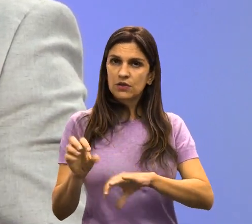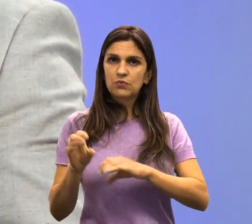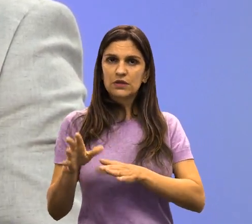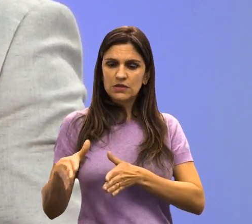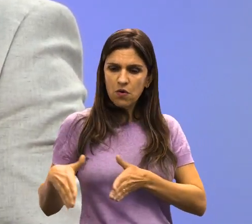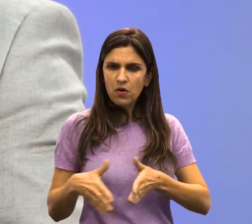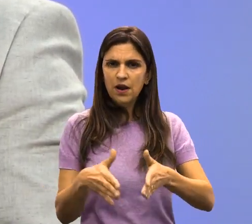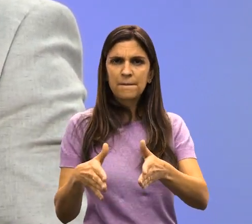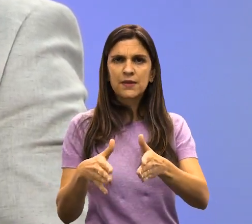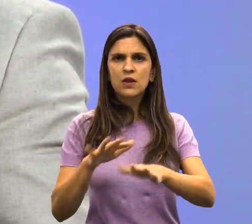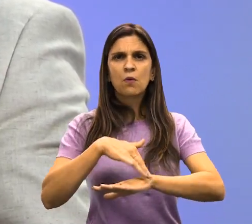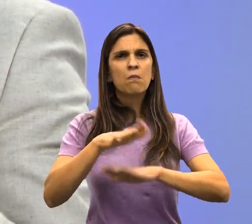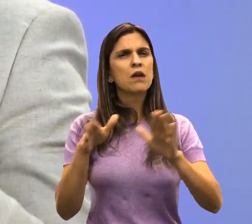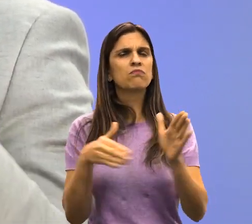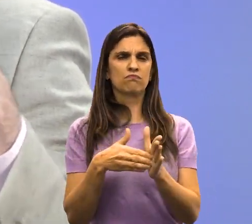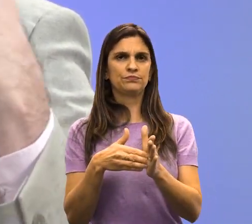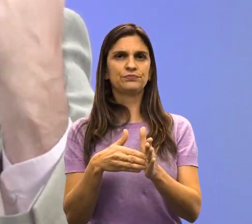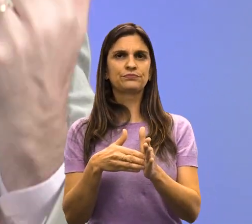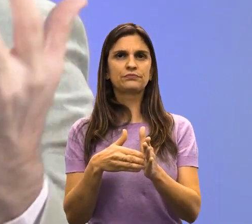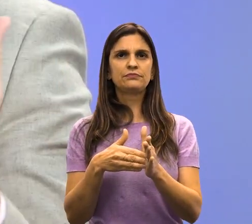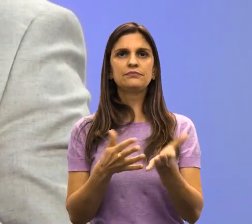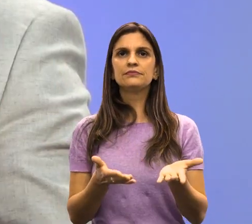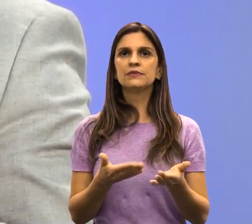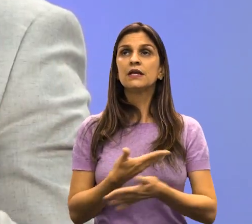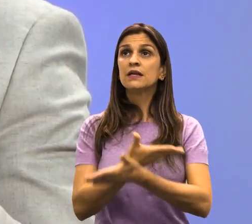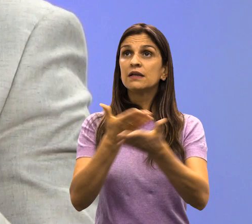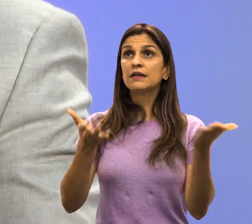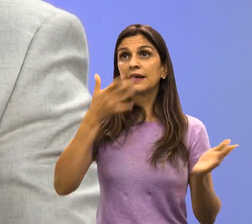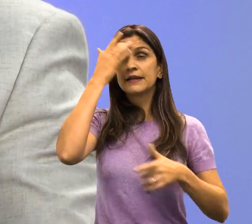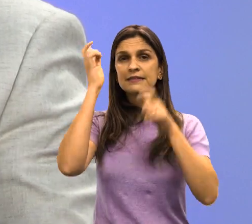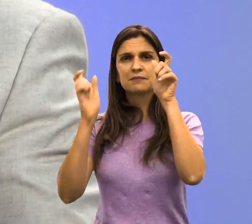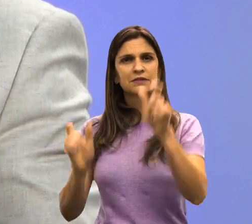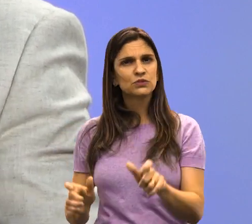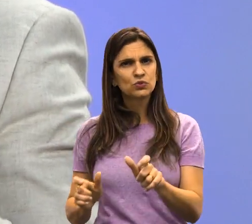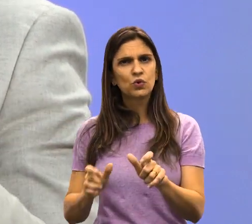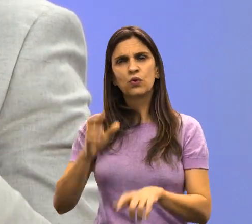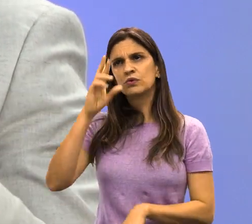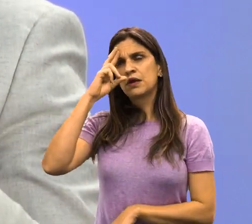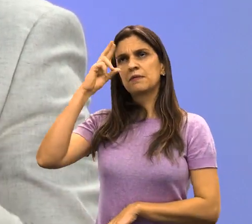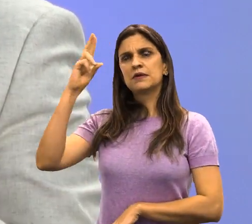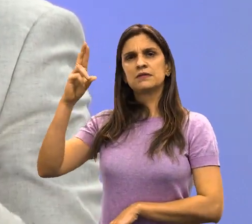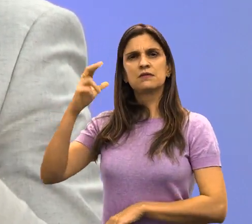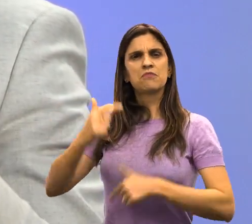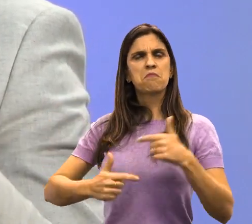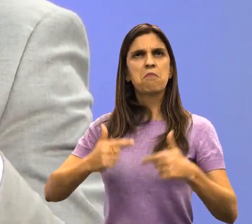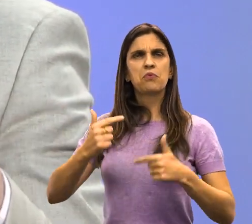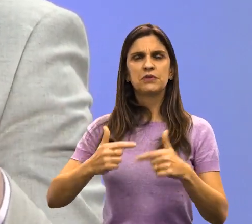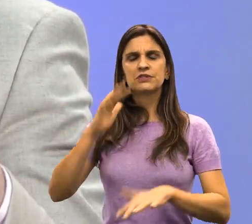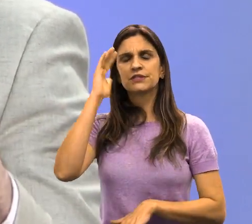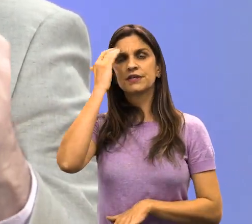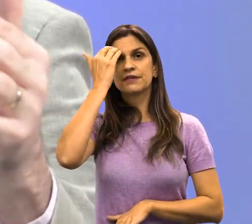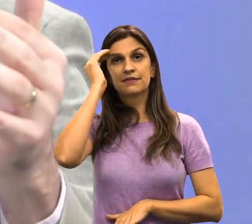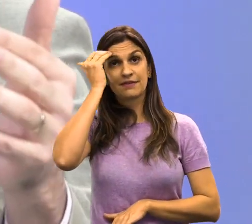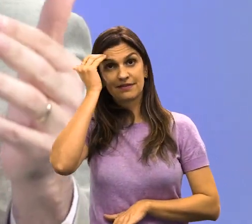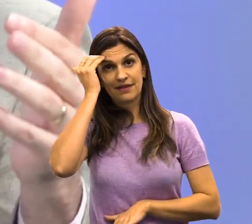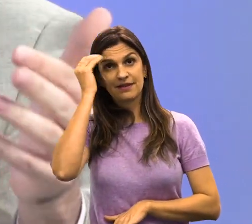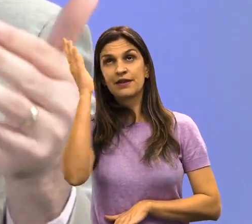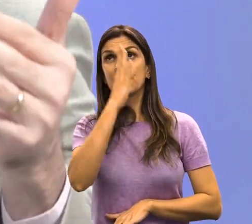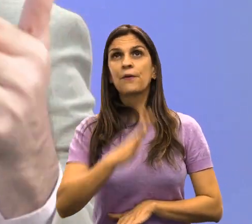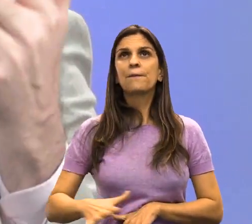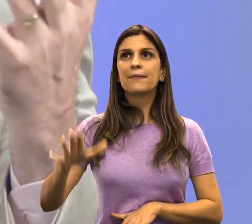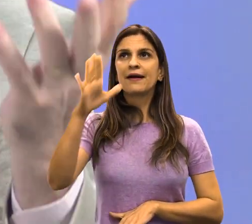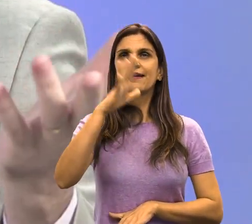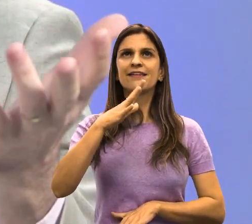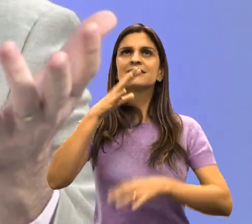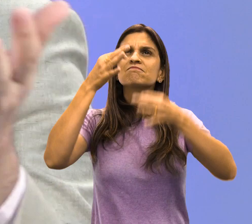o poder público, quando os nossos governantes entenderem que é pela educação que nós conseguiremos chegar